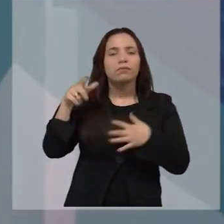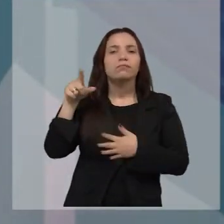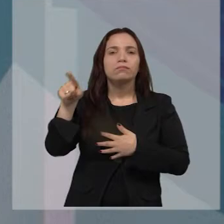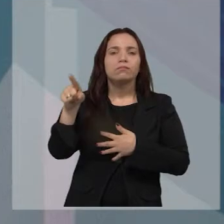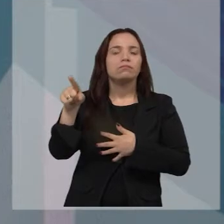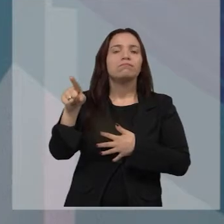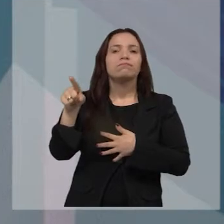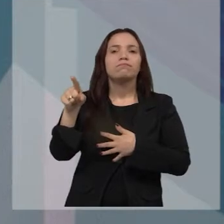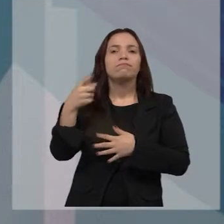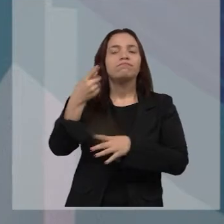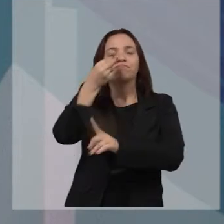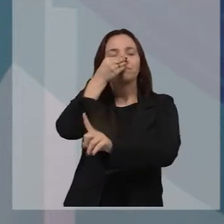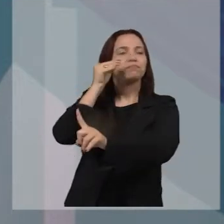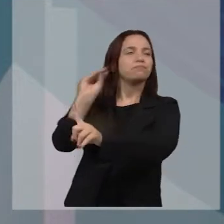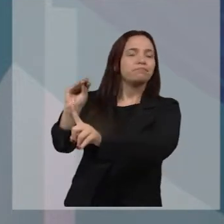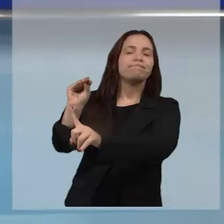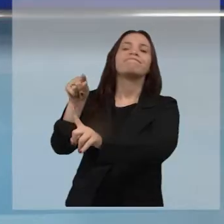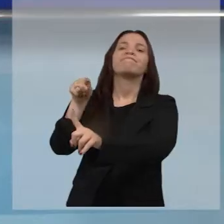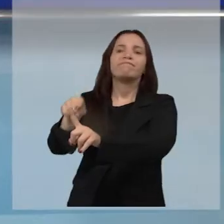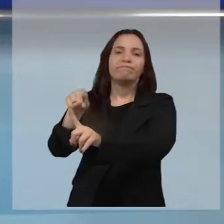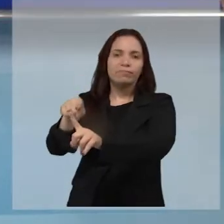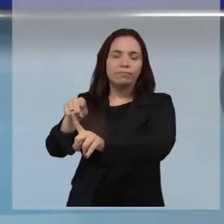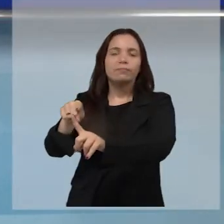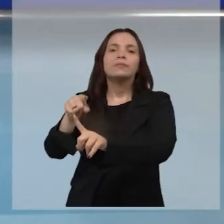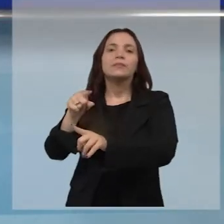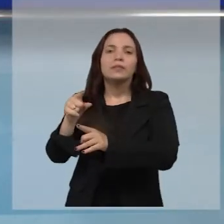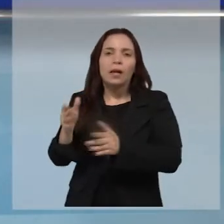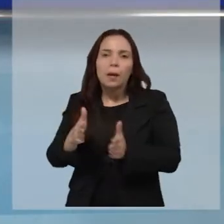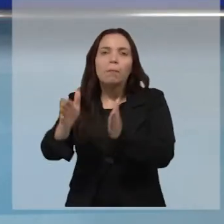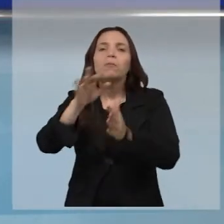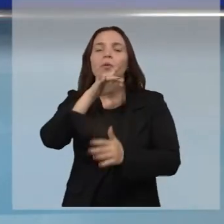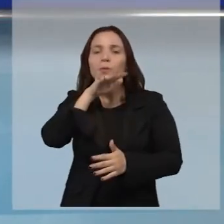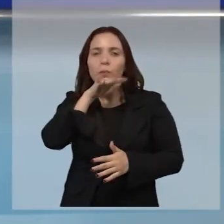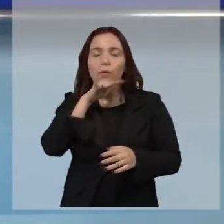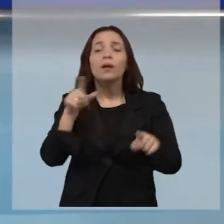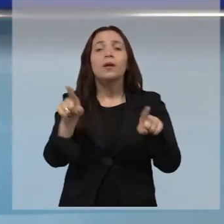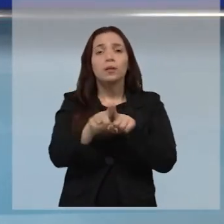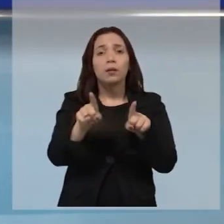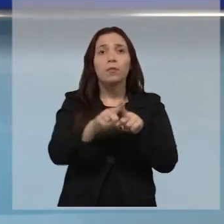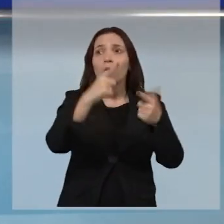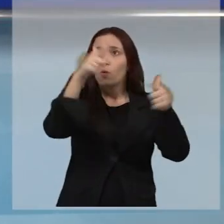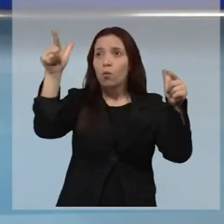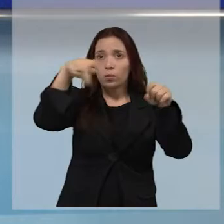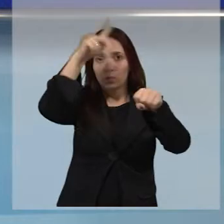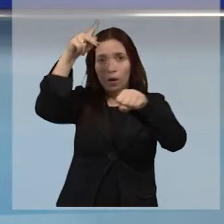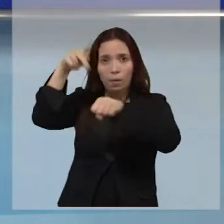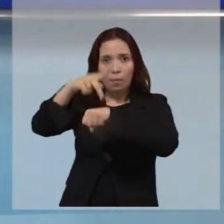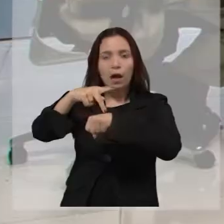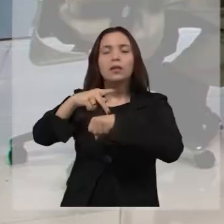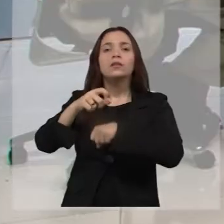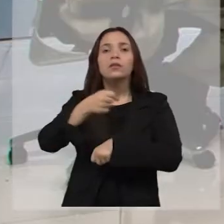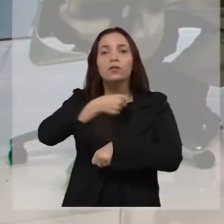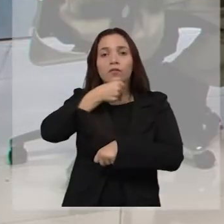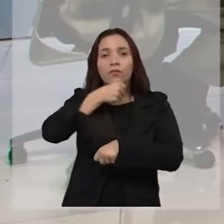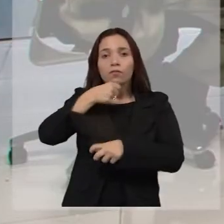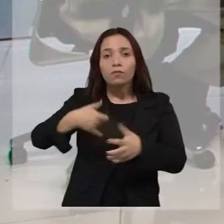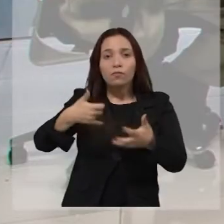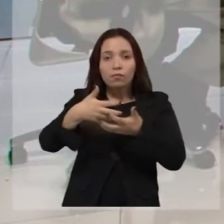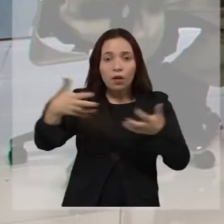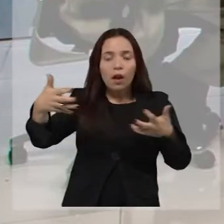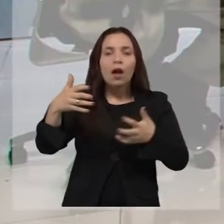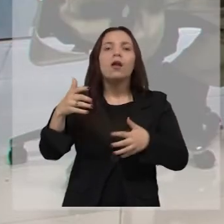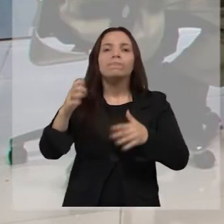aí. Basta se ver a desigualdade no Brasil. No Brasil. Tá. Em outros países, os velhos são muito bem tratados,